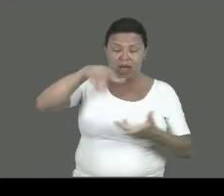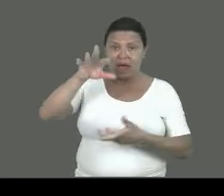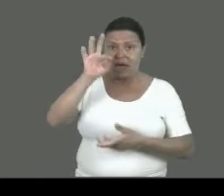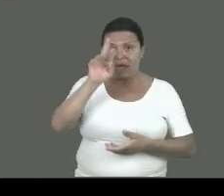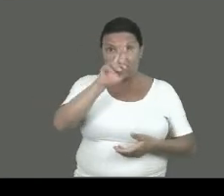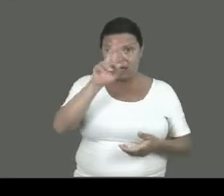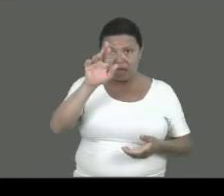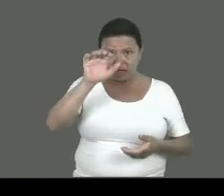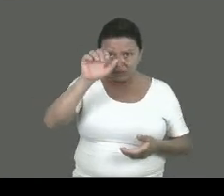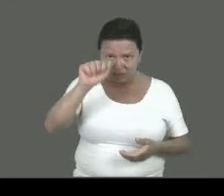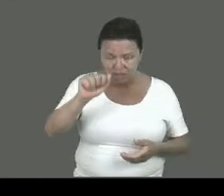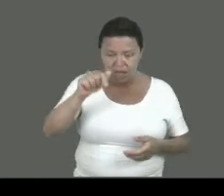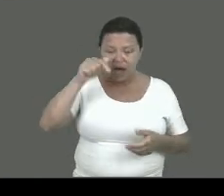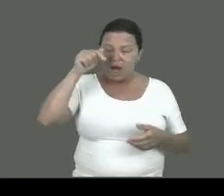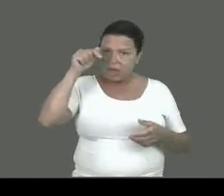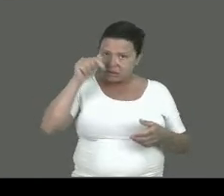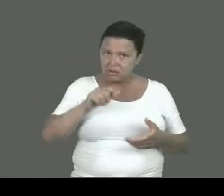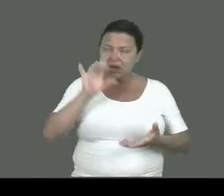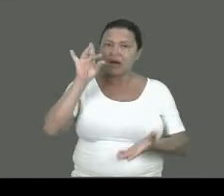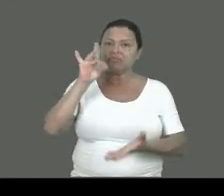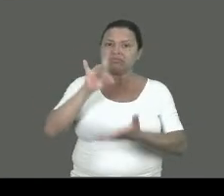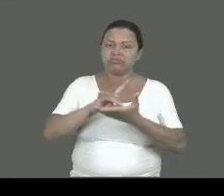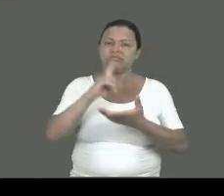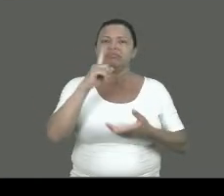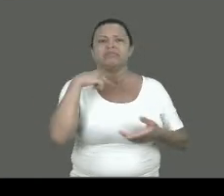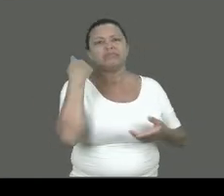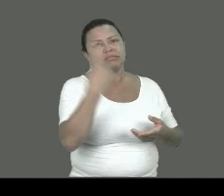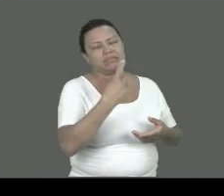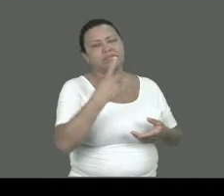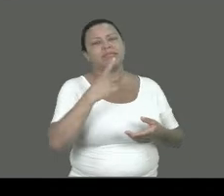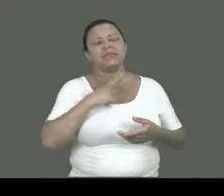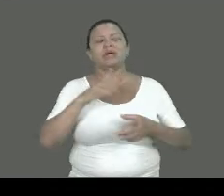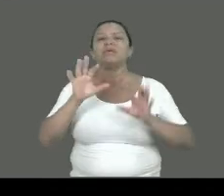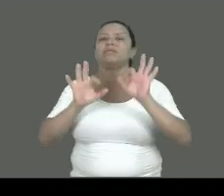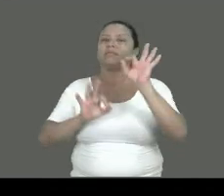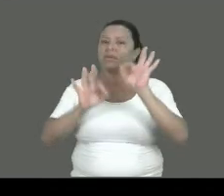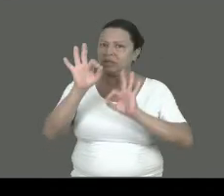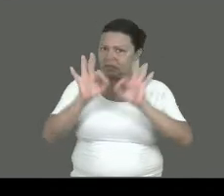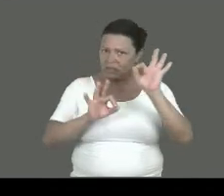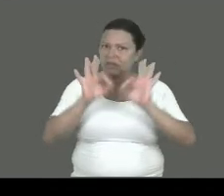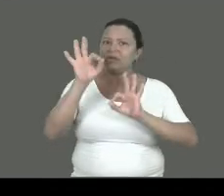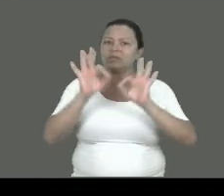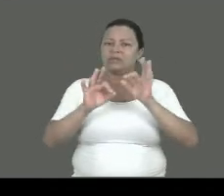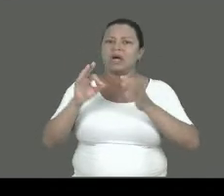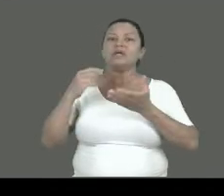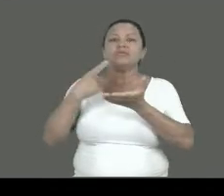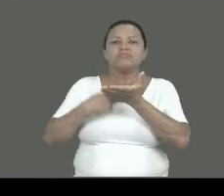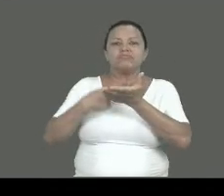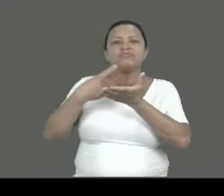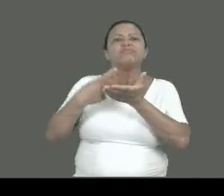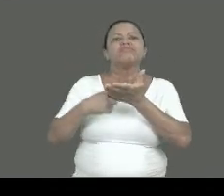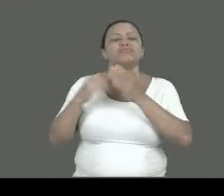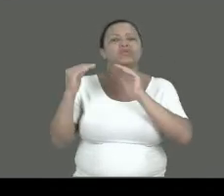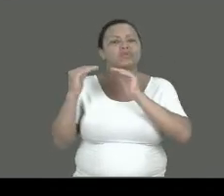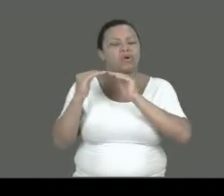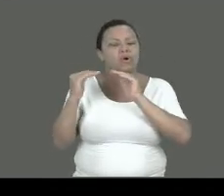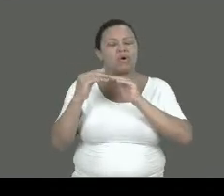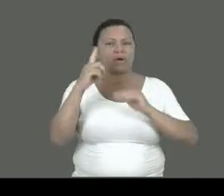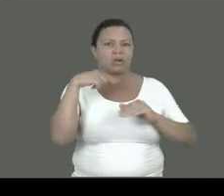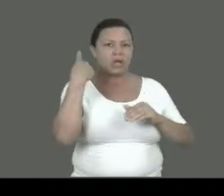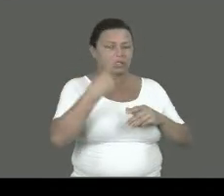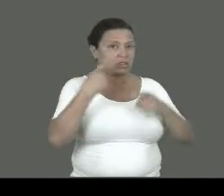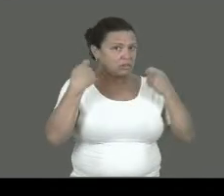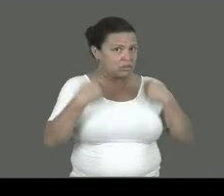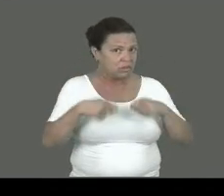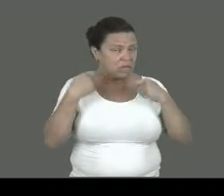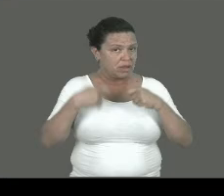aqui ao plano físico, todos nós fizemos um planejamento de acordo com as nossas necessidades para a